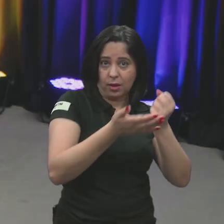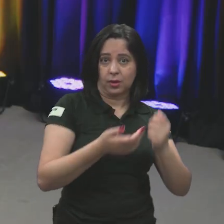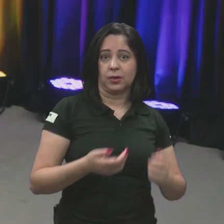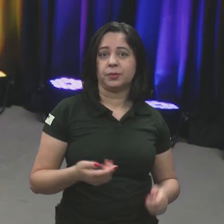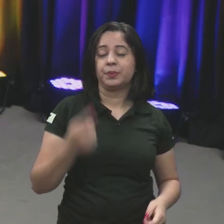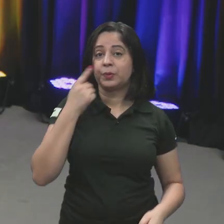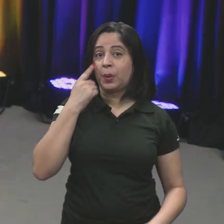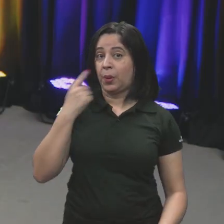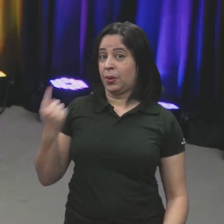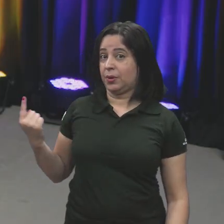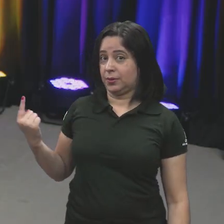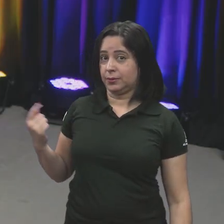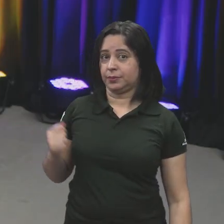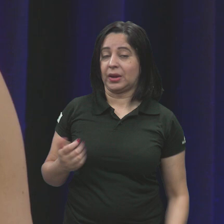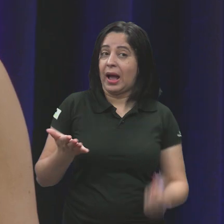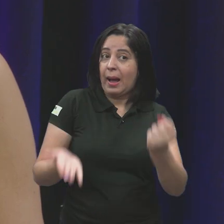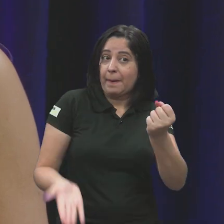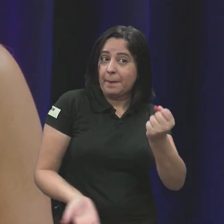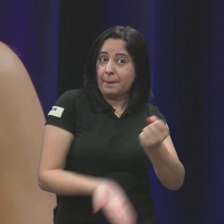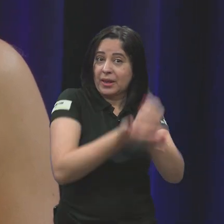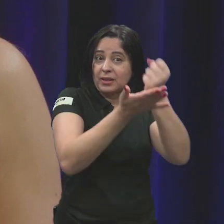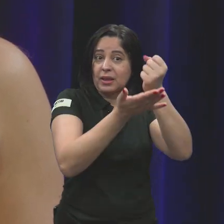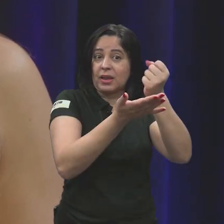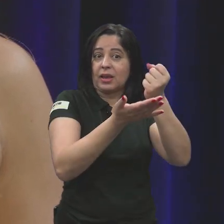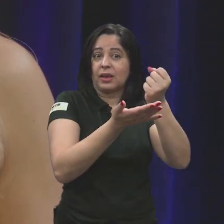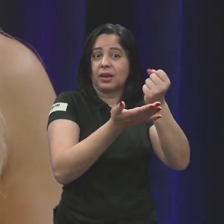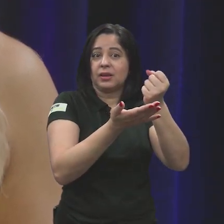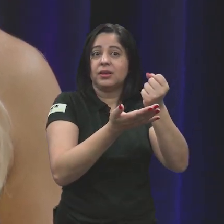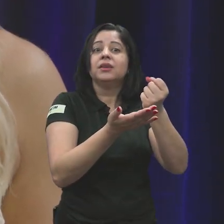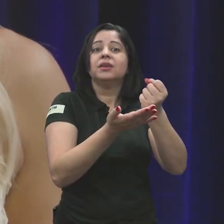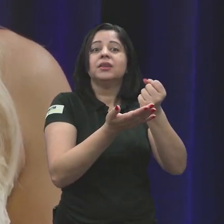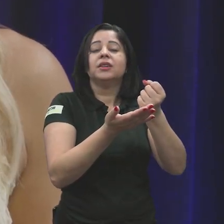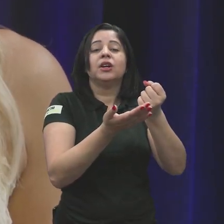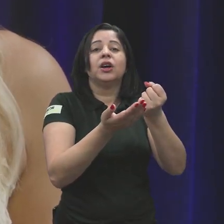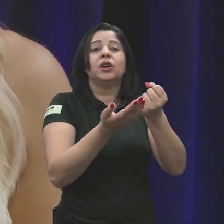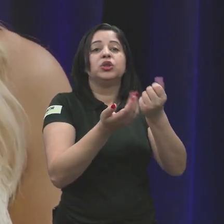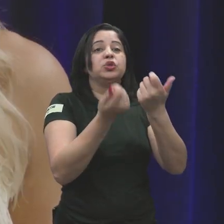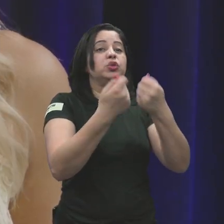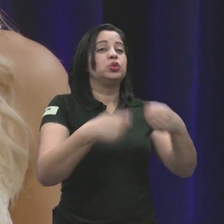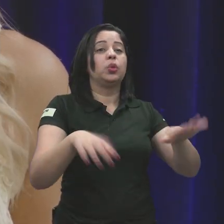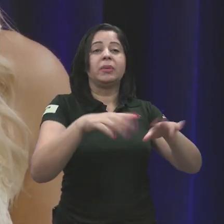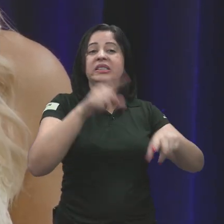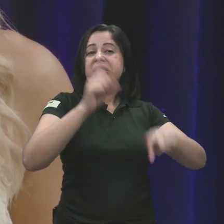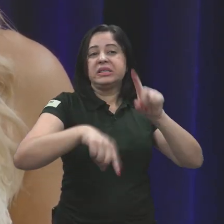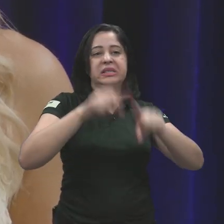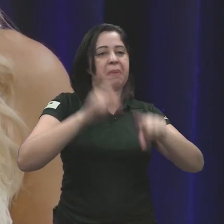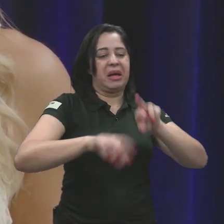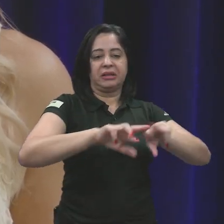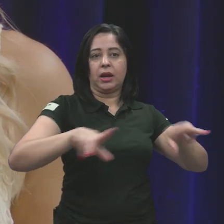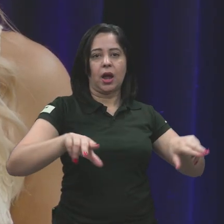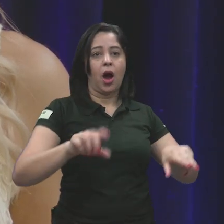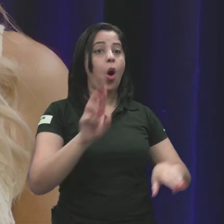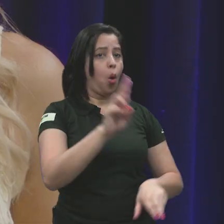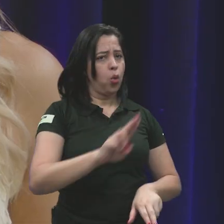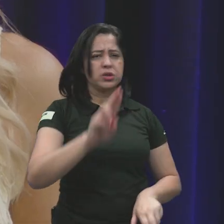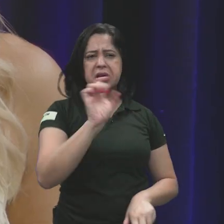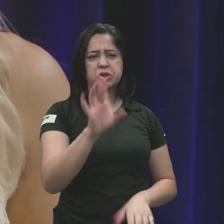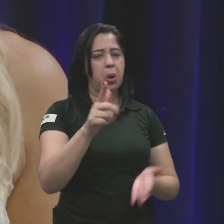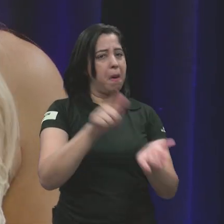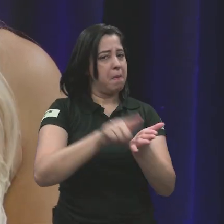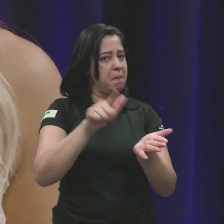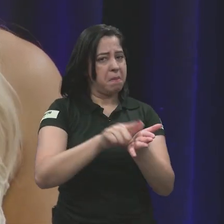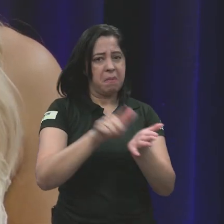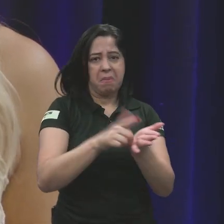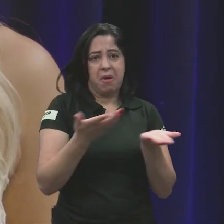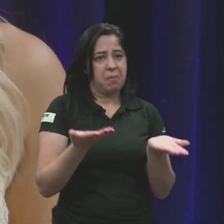a ideia dessa peteca é que a gente não precisa, basicamente, de material nenhum. É só jornal. Eu usei fita crepe, mas a gente pode usar um barbantinho,